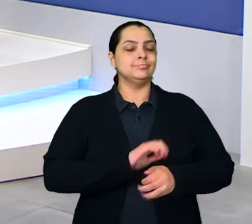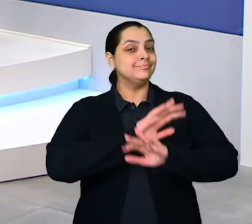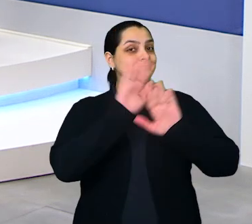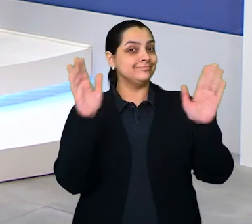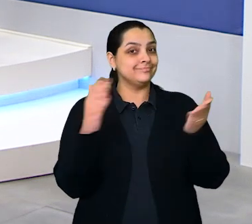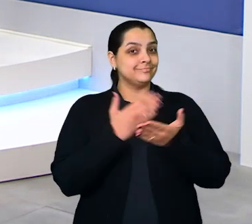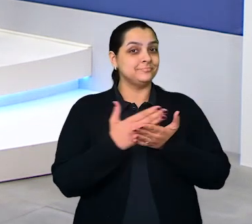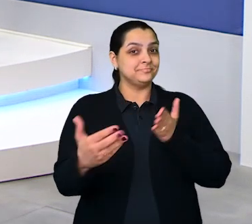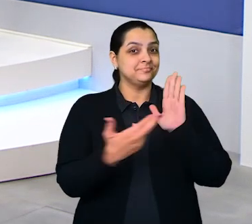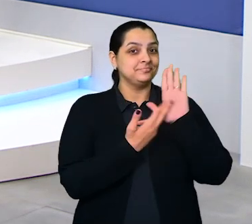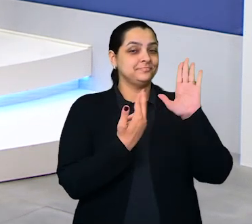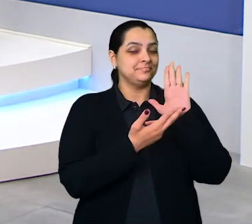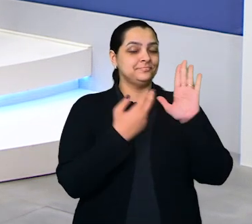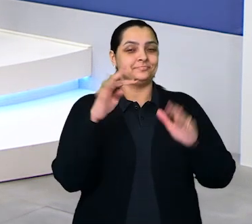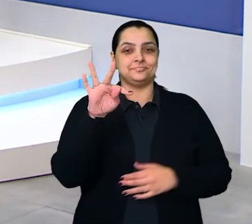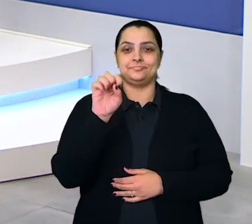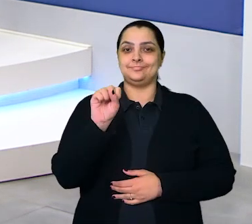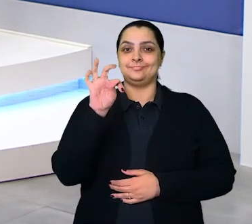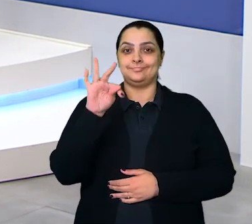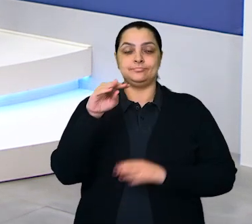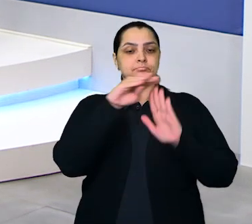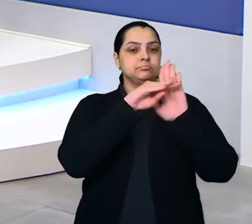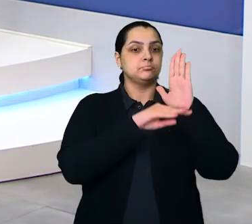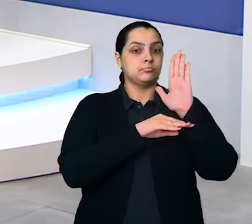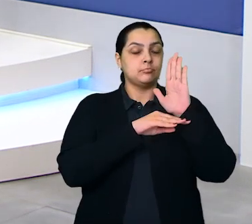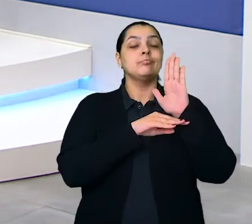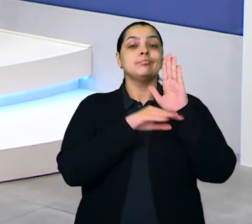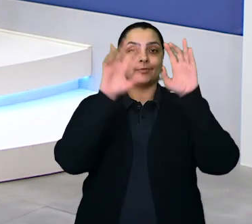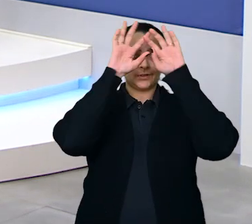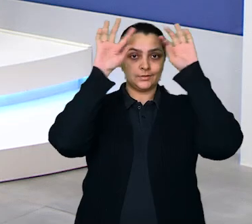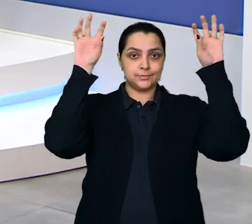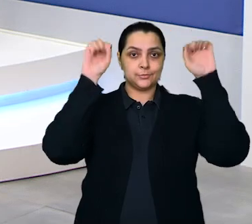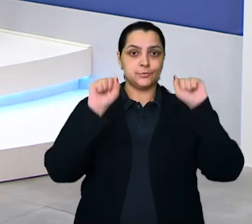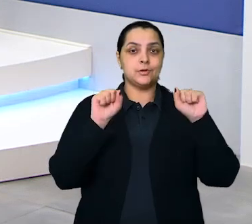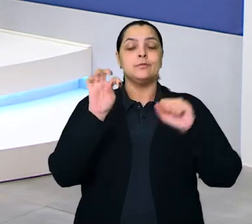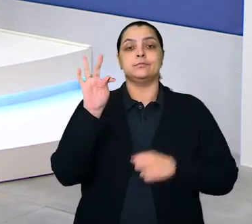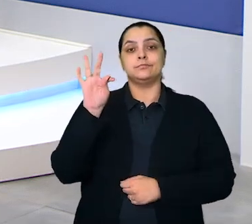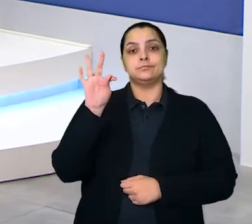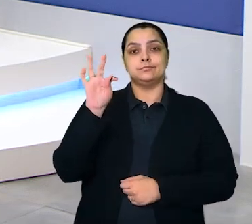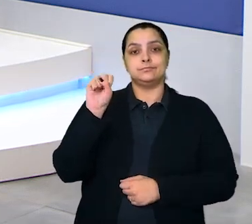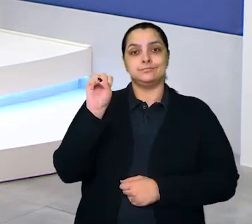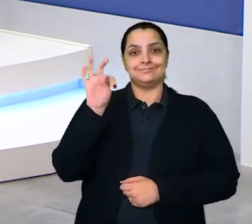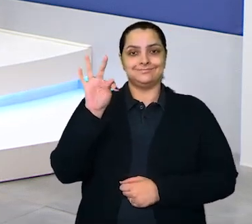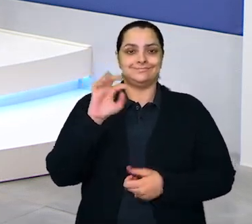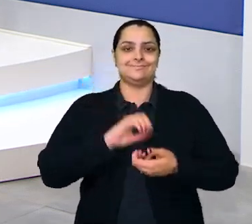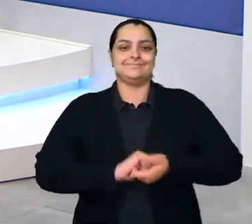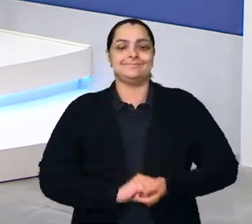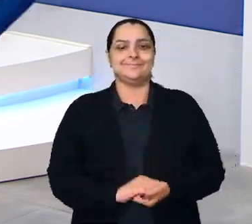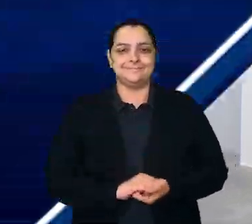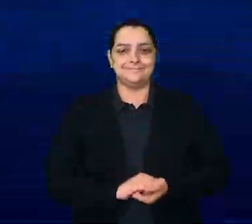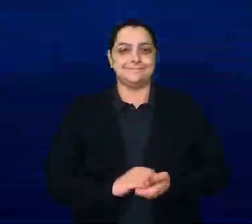Olá, está começando o Revista TST, o programa do Tribunal Superior do Trabalho. E na edição de hoje você vai ver: